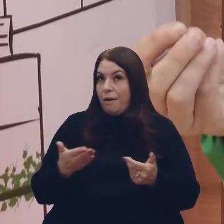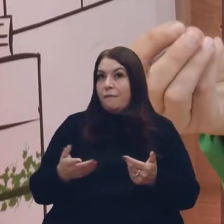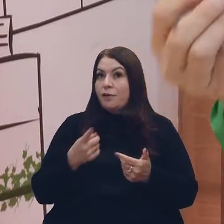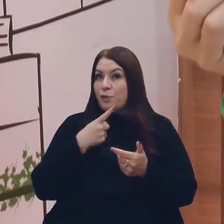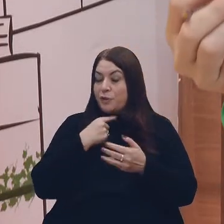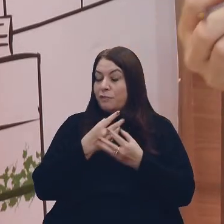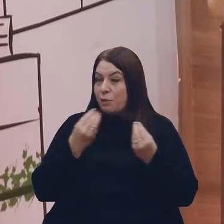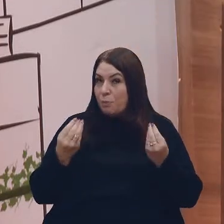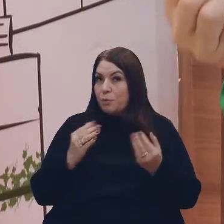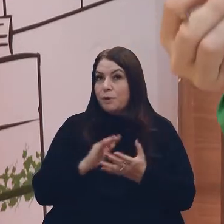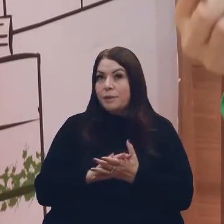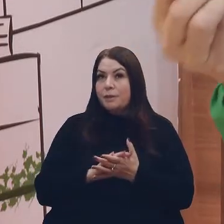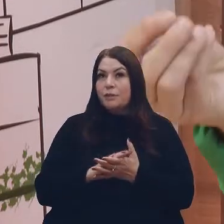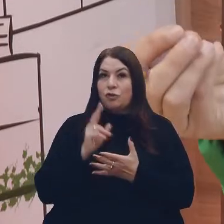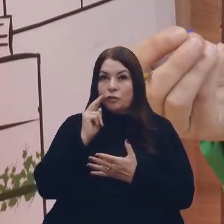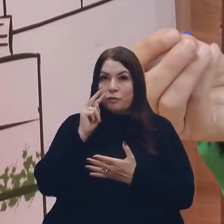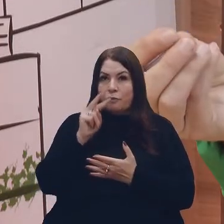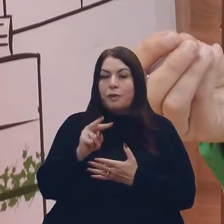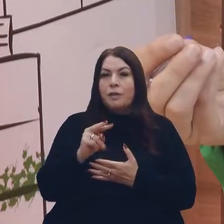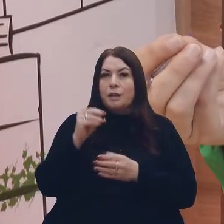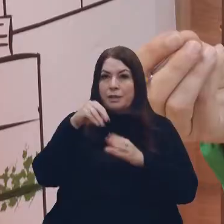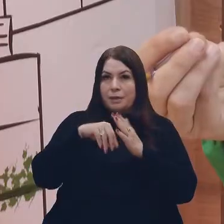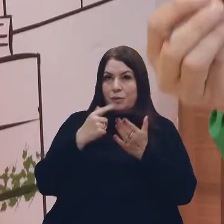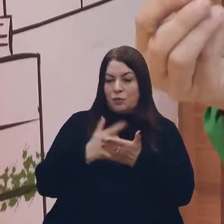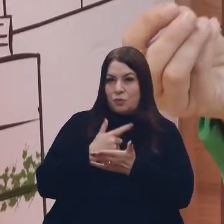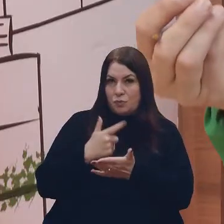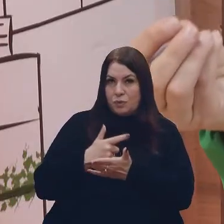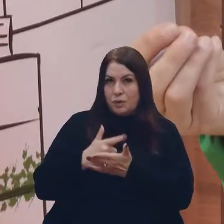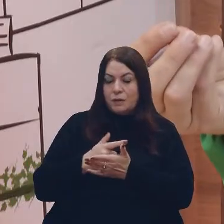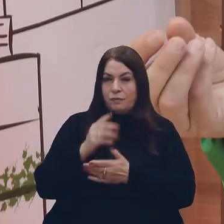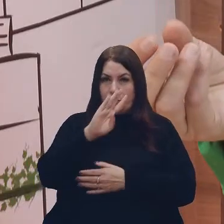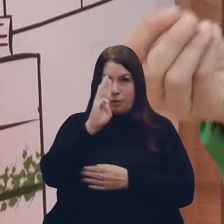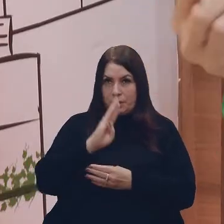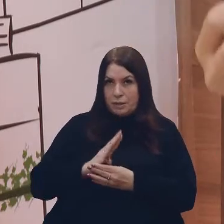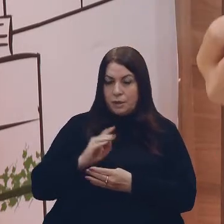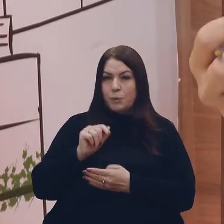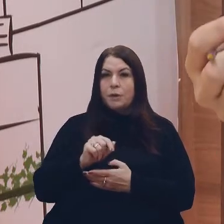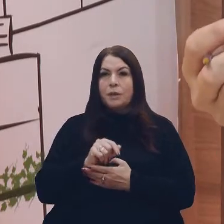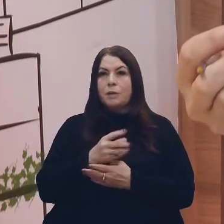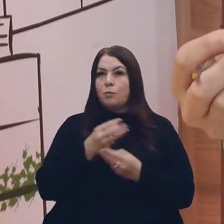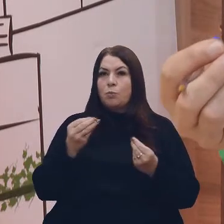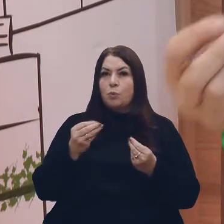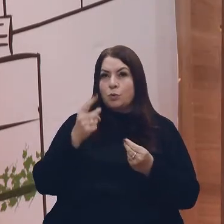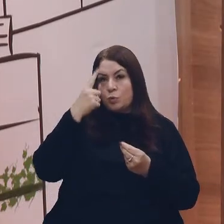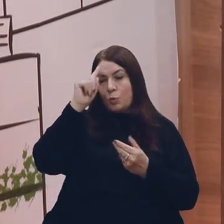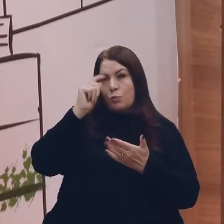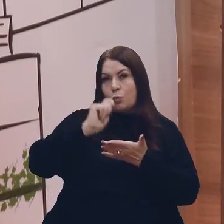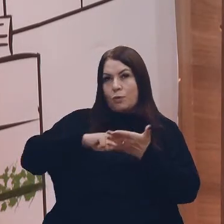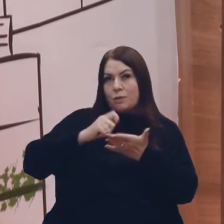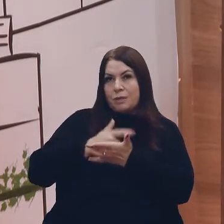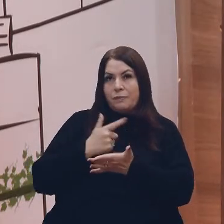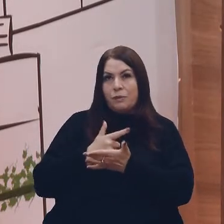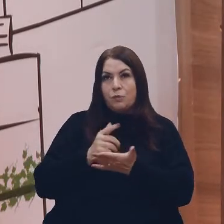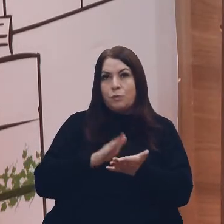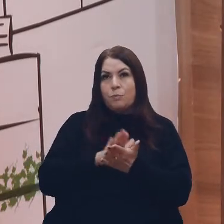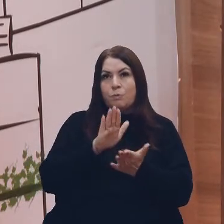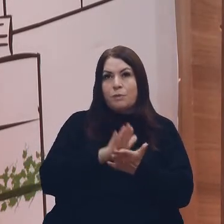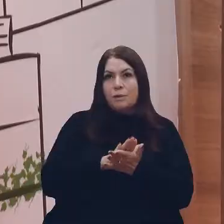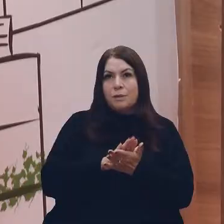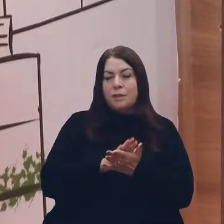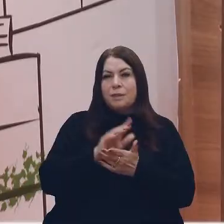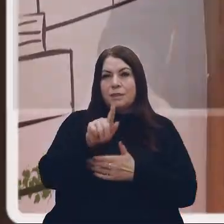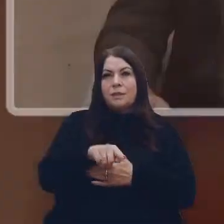e gostava muito de ver dentro da literatura brasileira que muitos autores só conseguiam publicar de